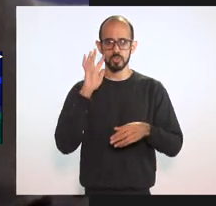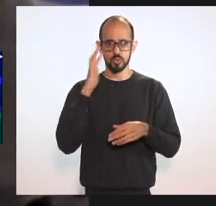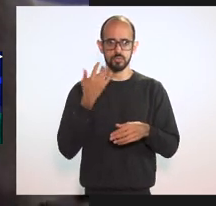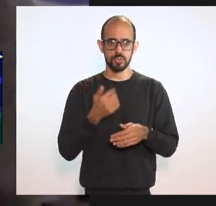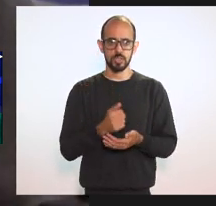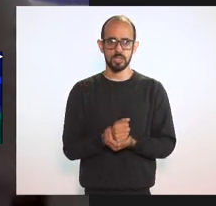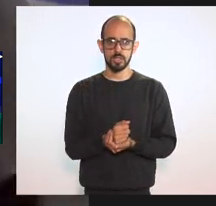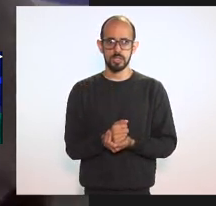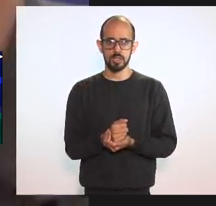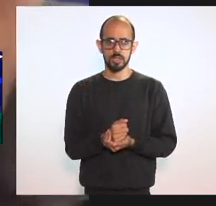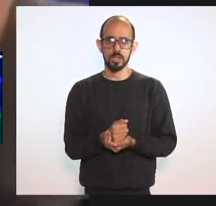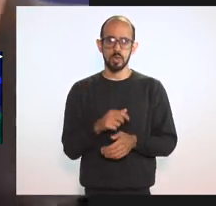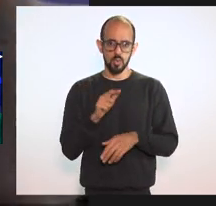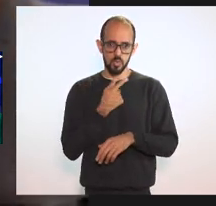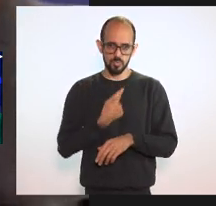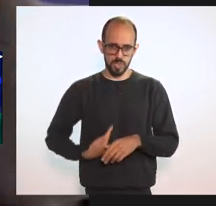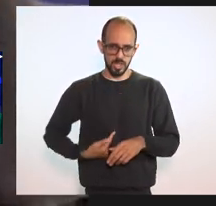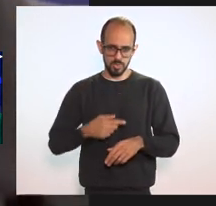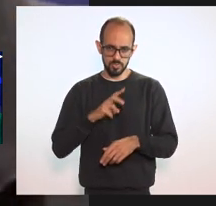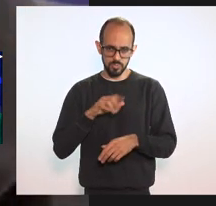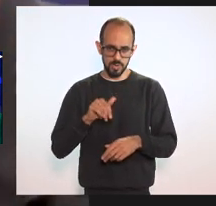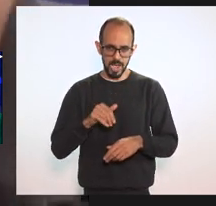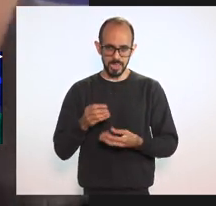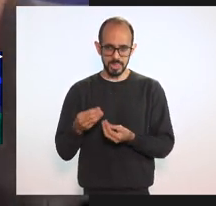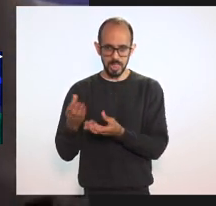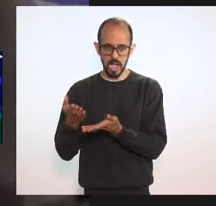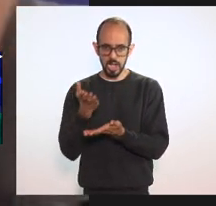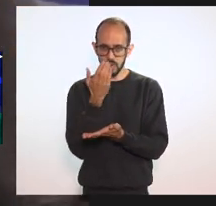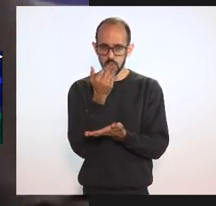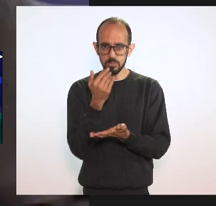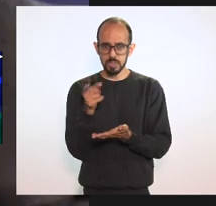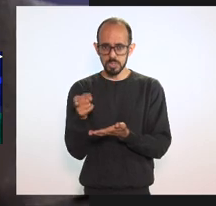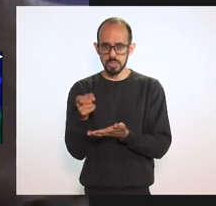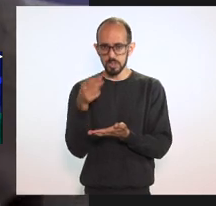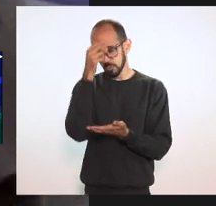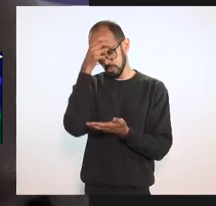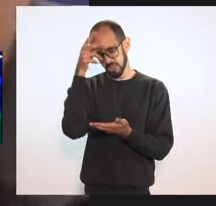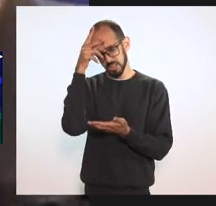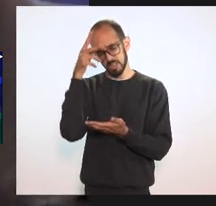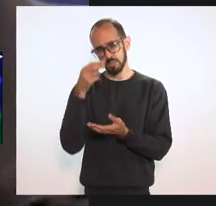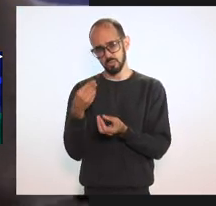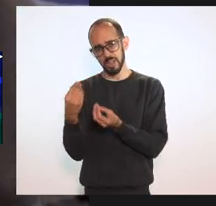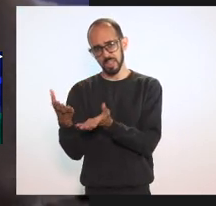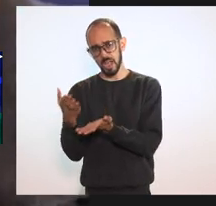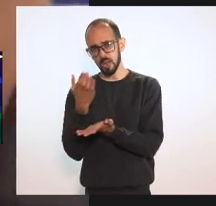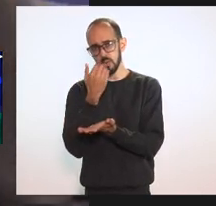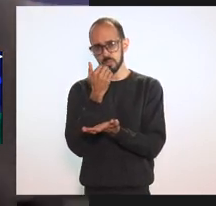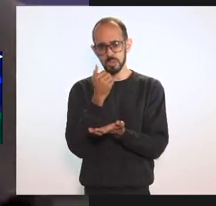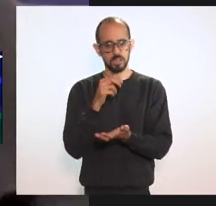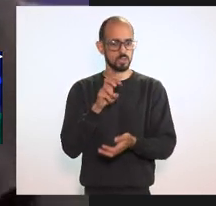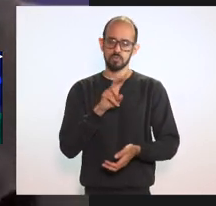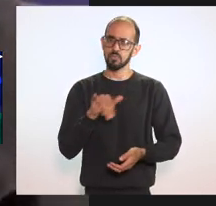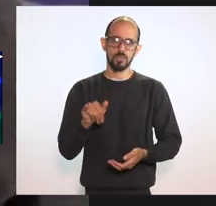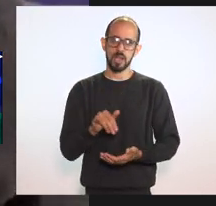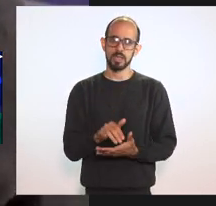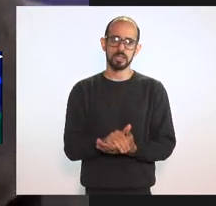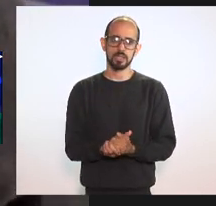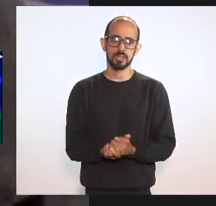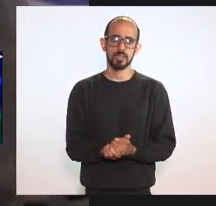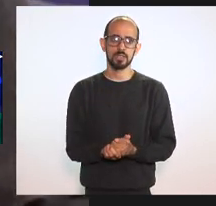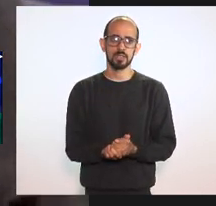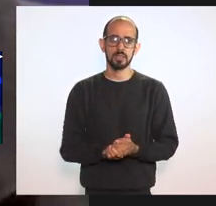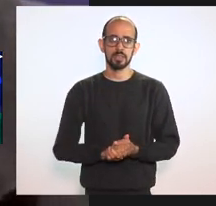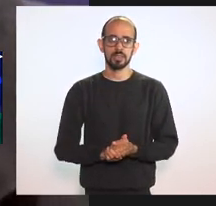Será que o governo do estado vai matar sua fome os municípios vai matar sua fã Vai nada isso é balela as